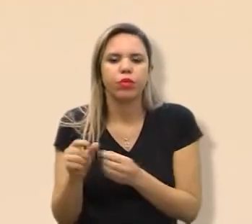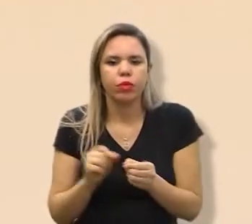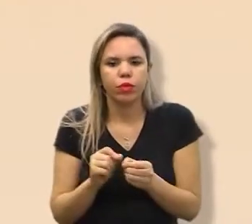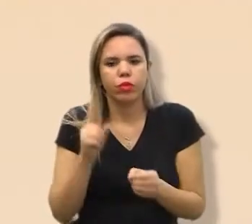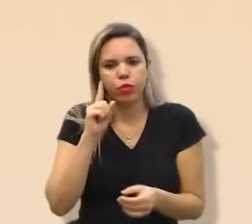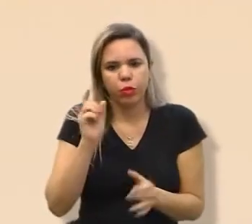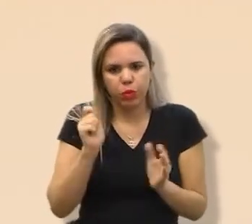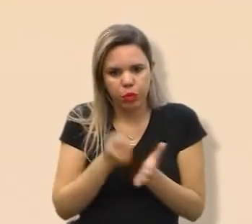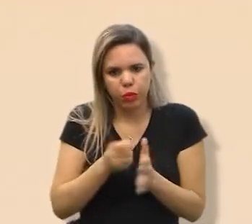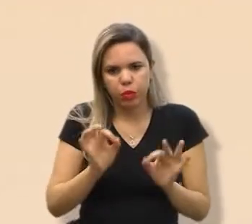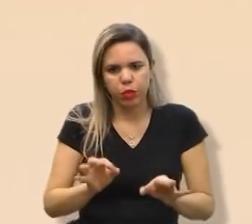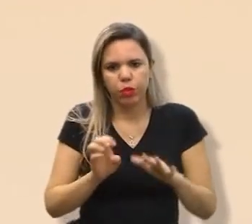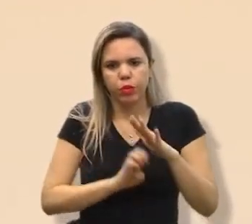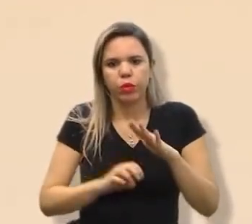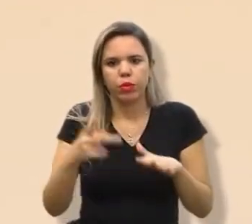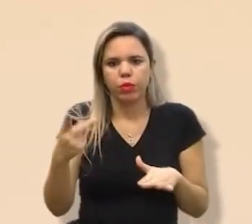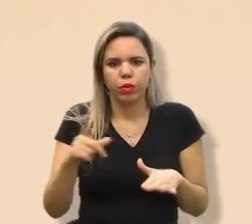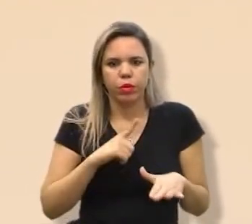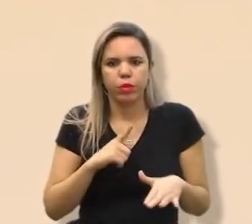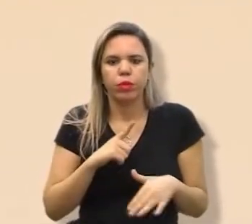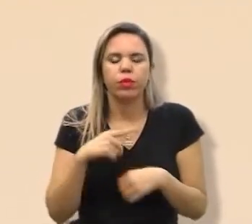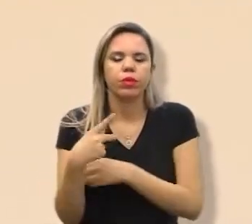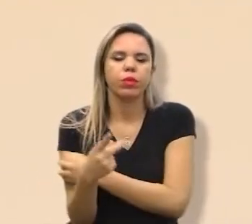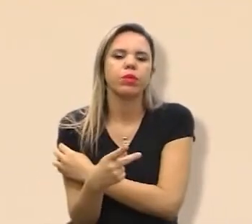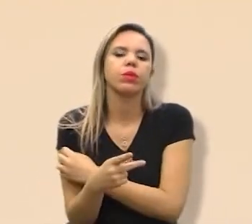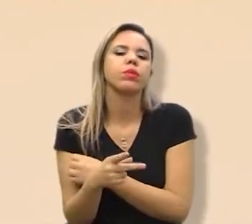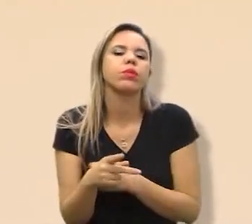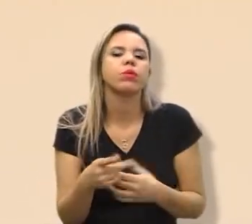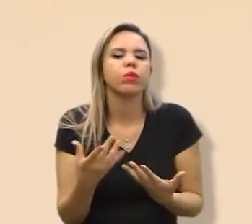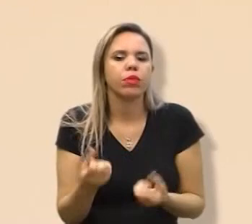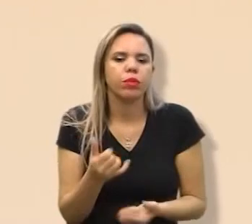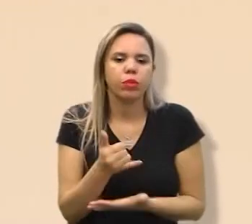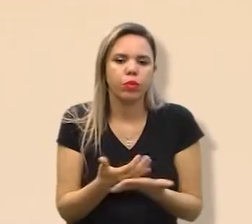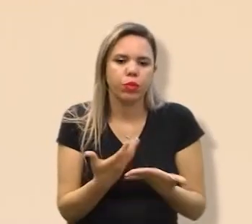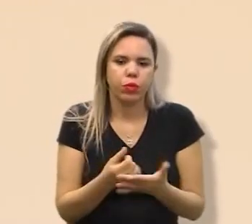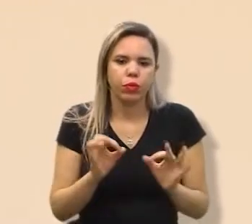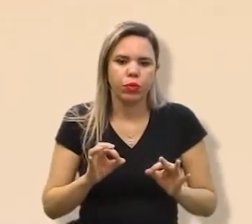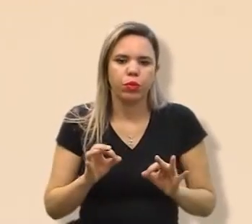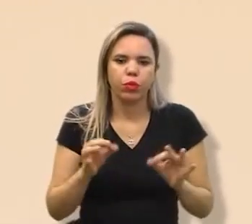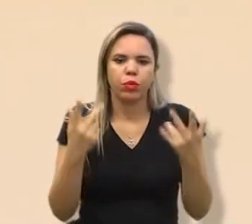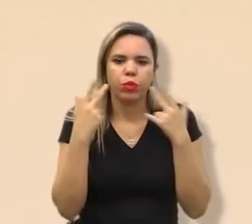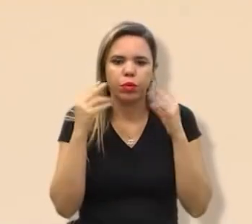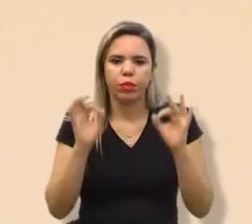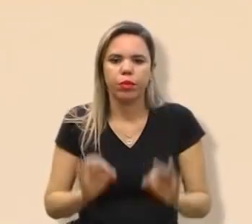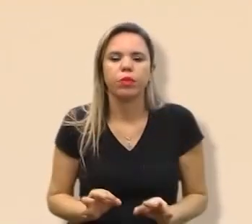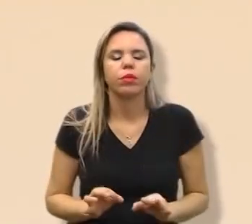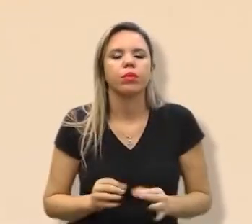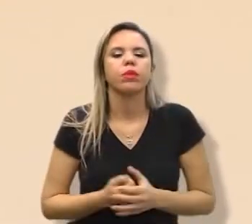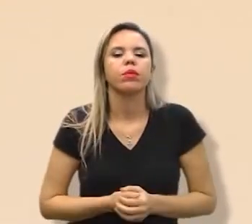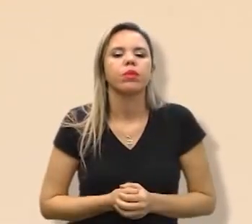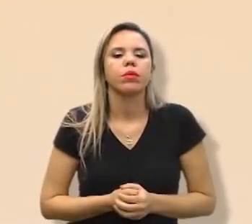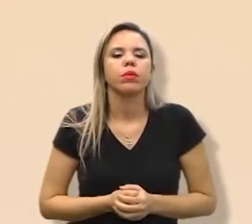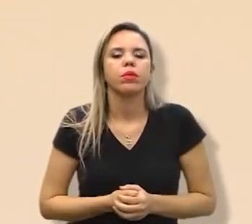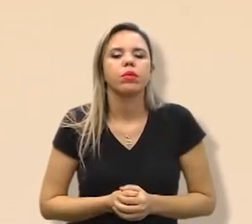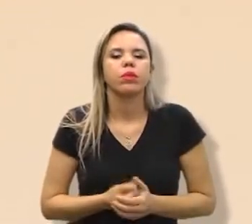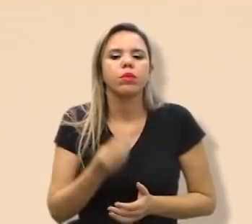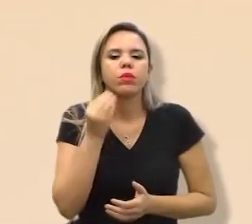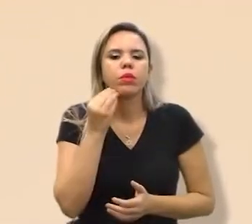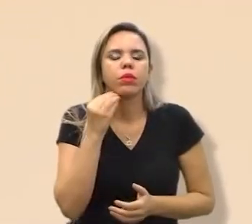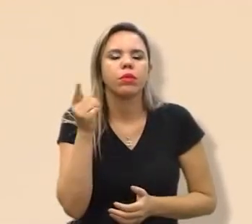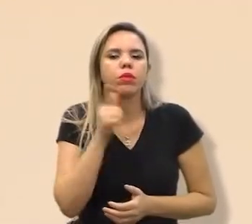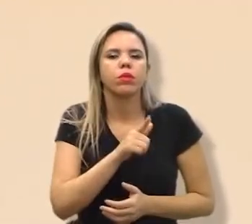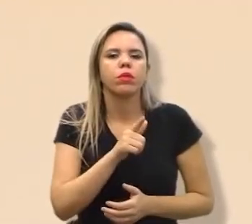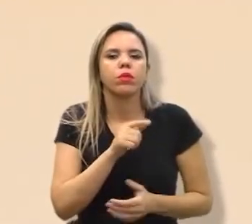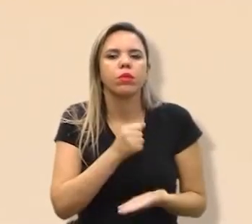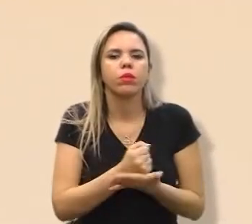Então, se você está em dia com a sua empresa, se você tem o recolhimento tributário, tudo em ordem, a